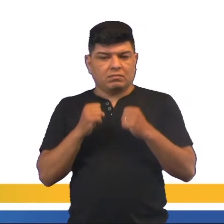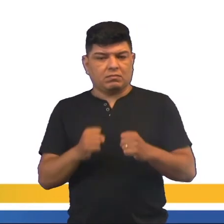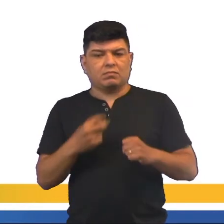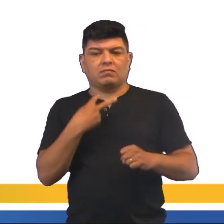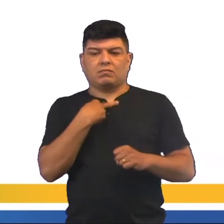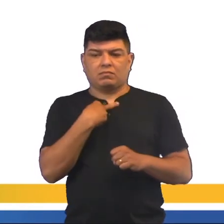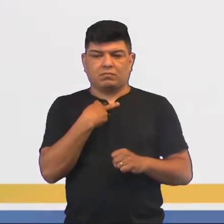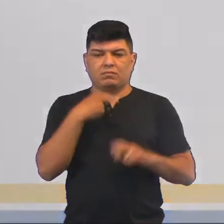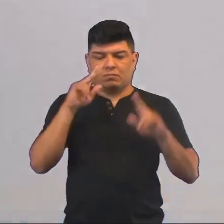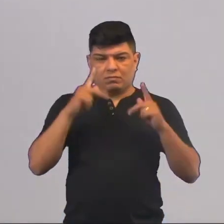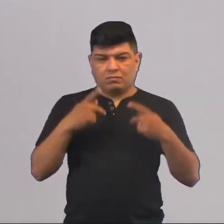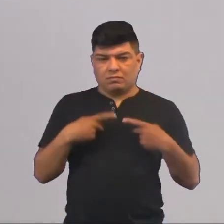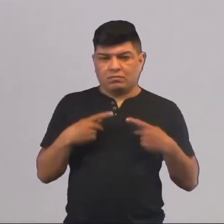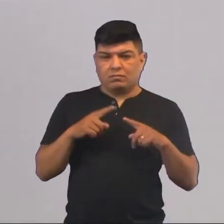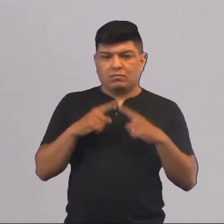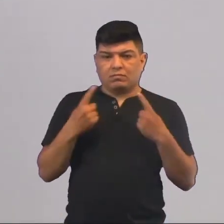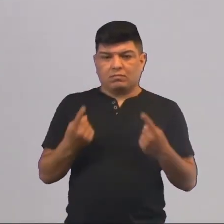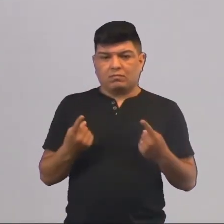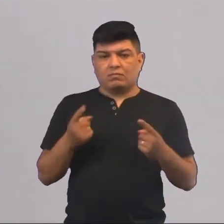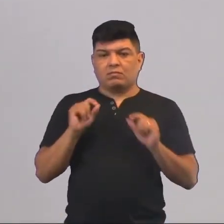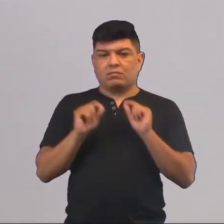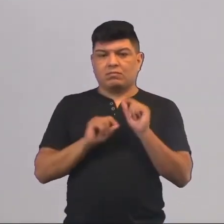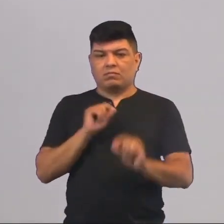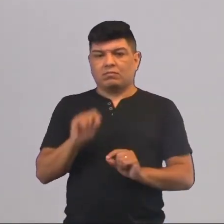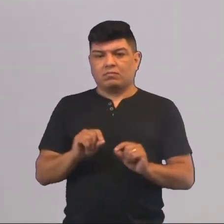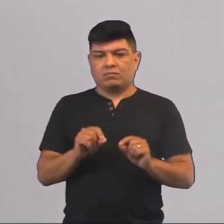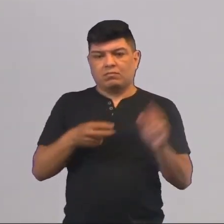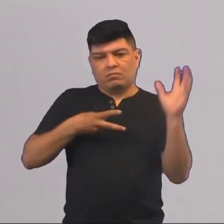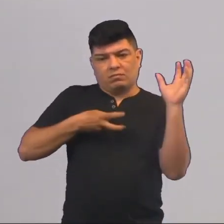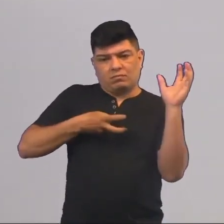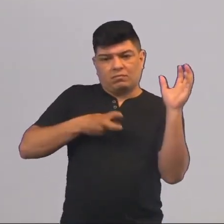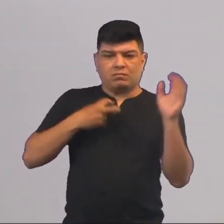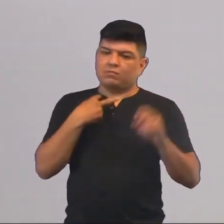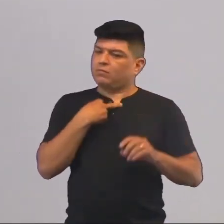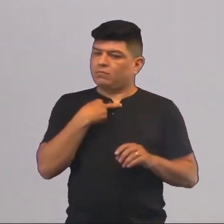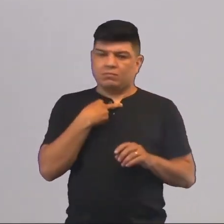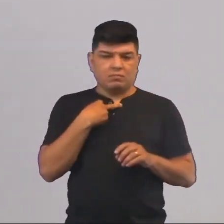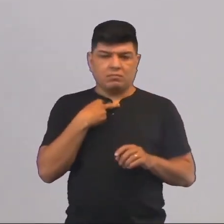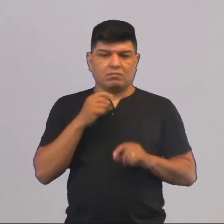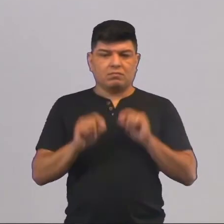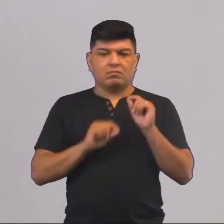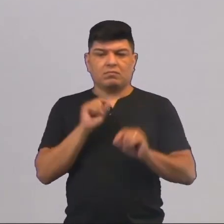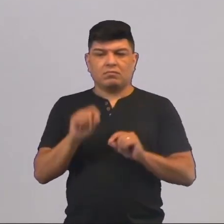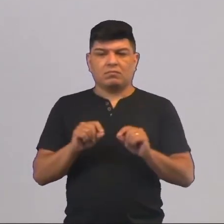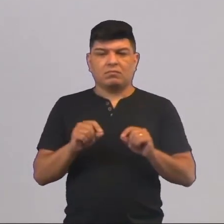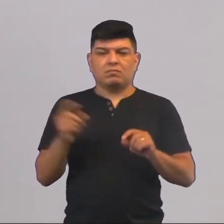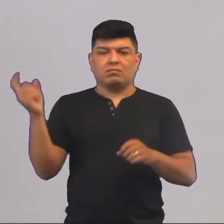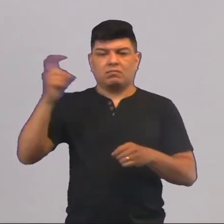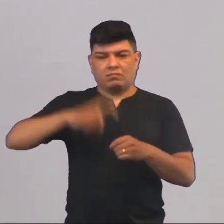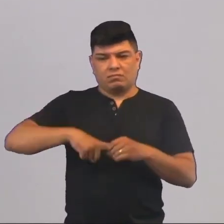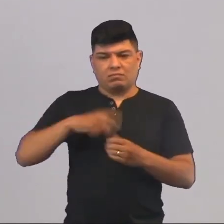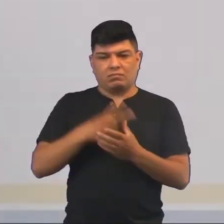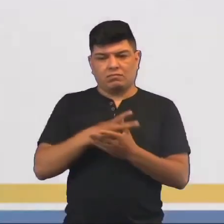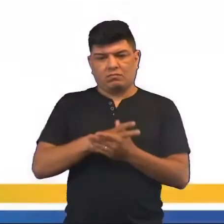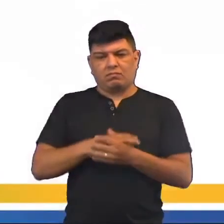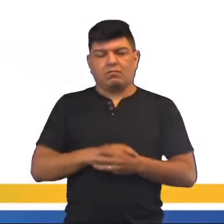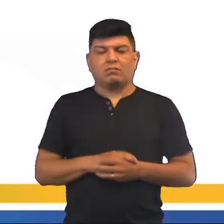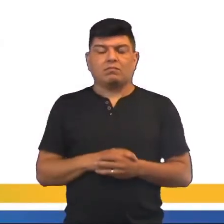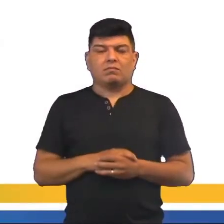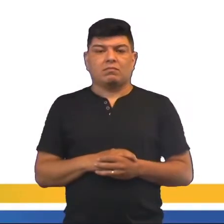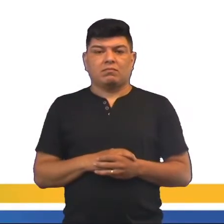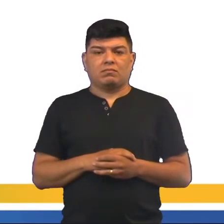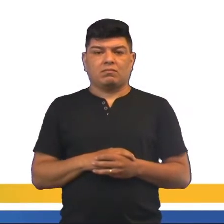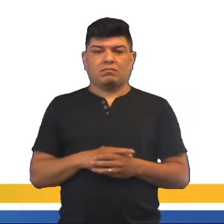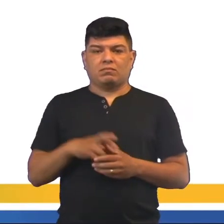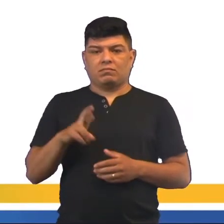a ocupação humana desde que não seja de forma exploratória, ou seja, de uma forma sustentável. Já